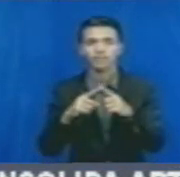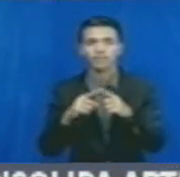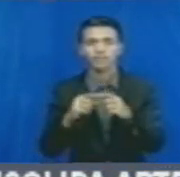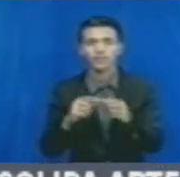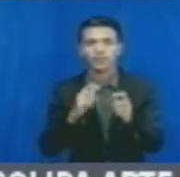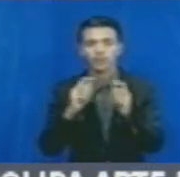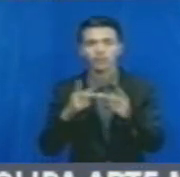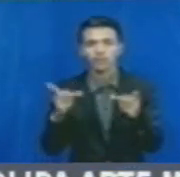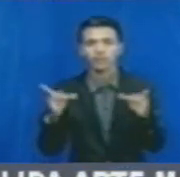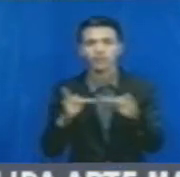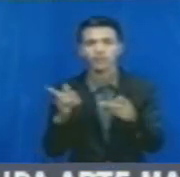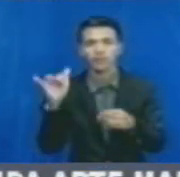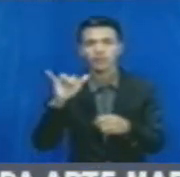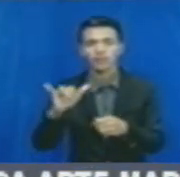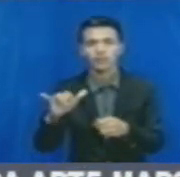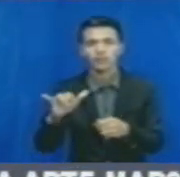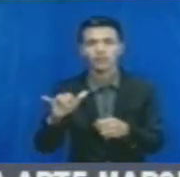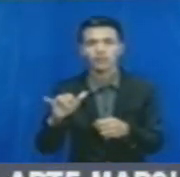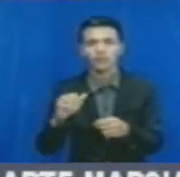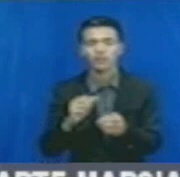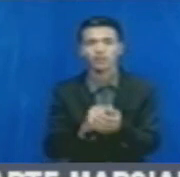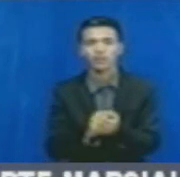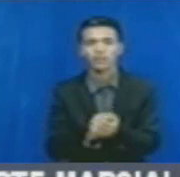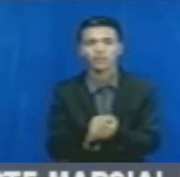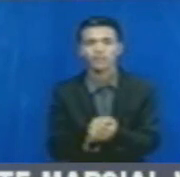terreno. Se a Ruka é saída que está autorida